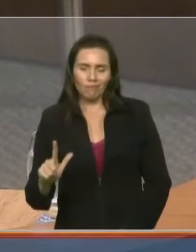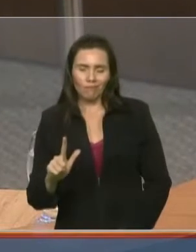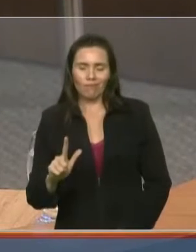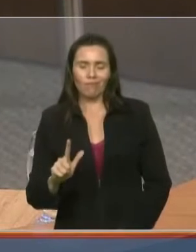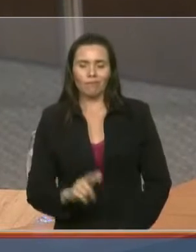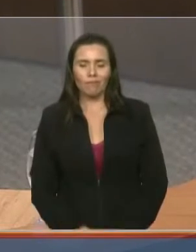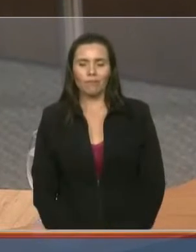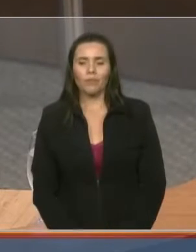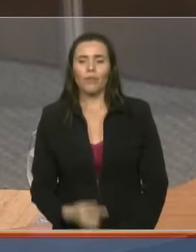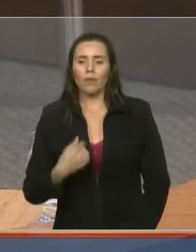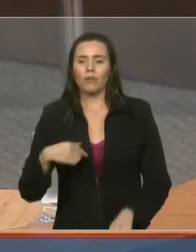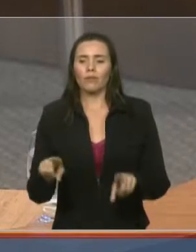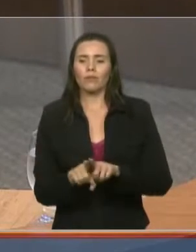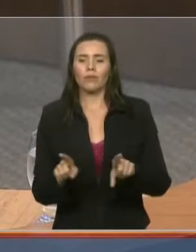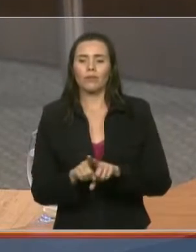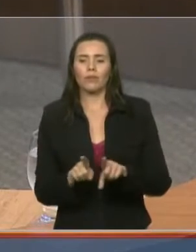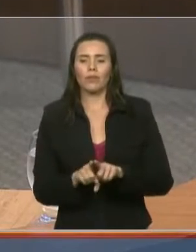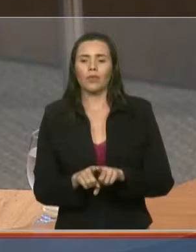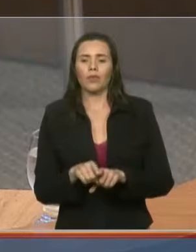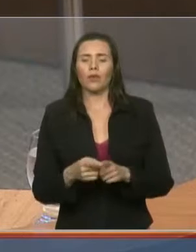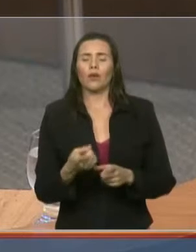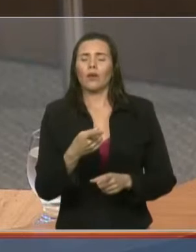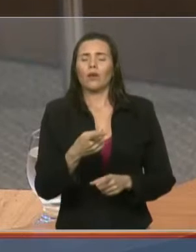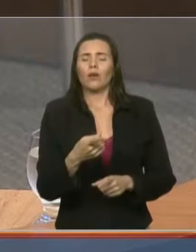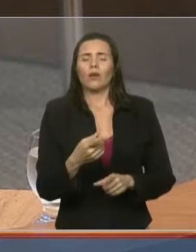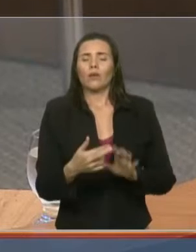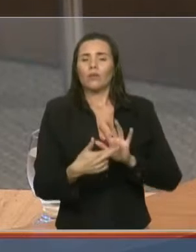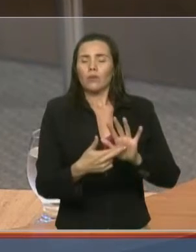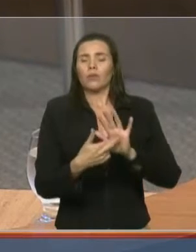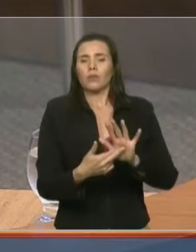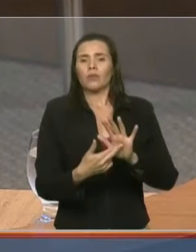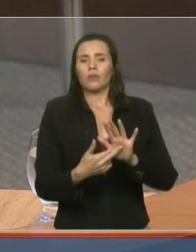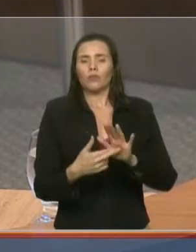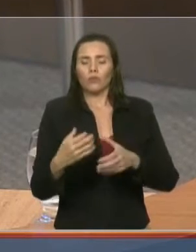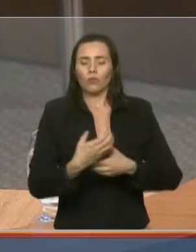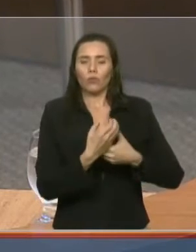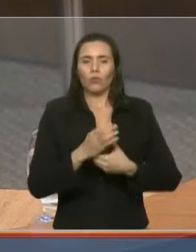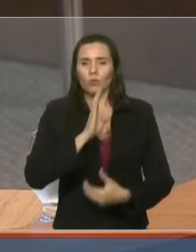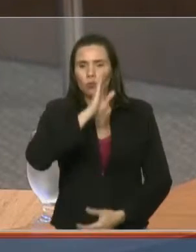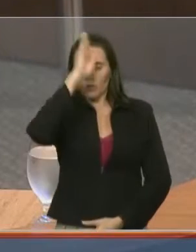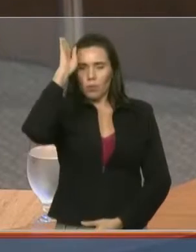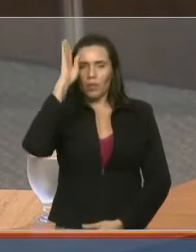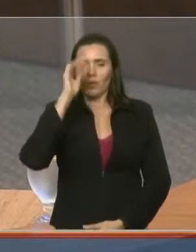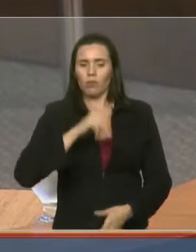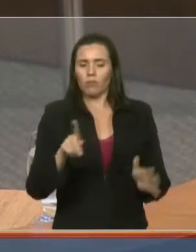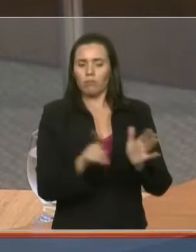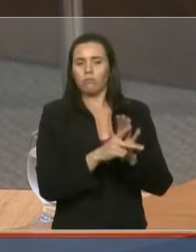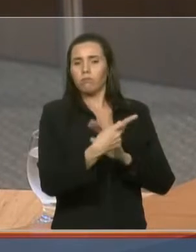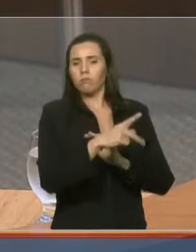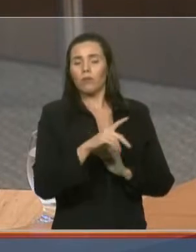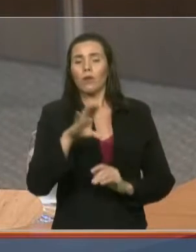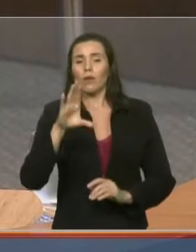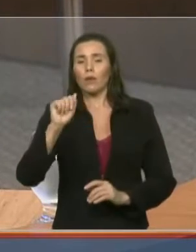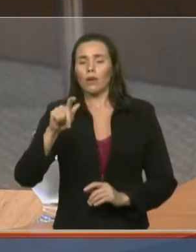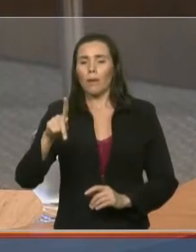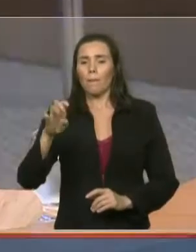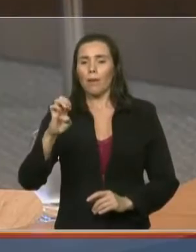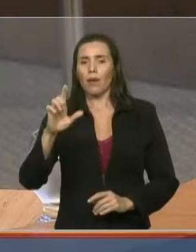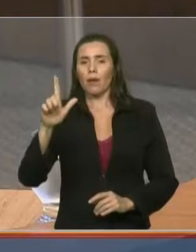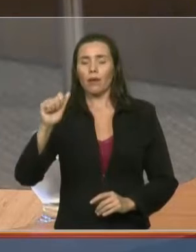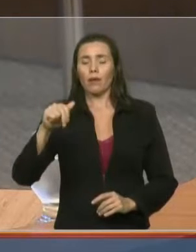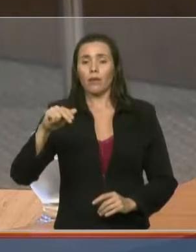os representantes da capelania do Corpo de Bombeiro Militar do Maranhão, Coronel Meireles, chefe da capelania, Tenente